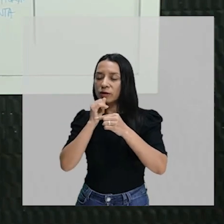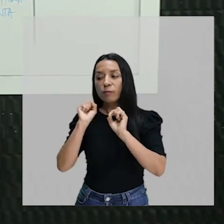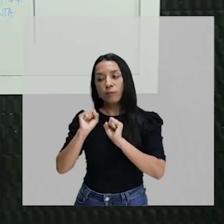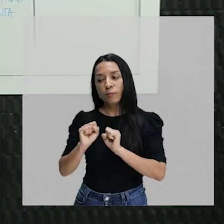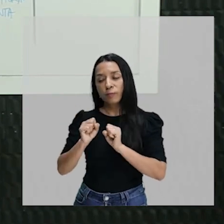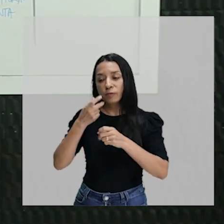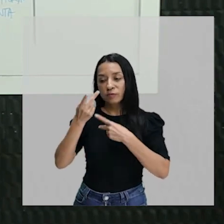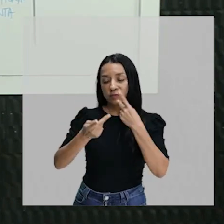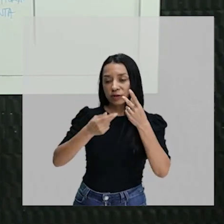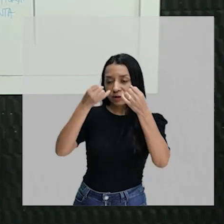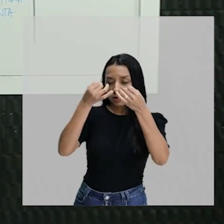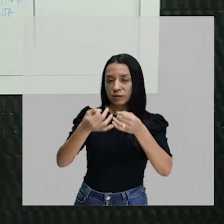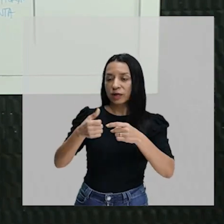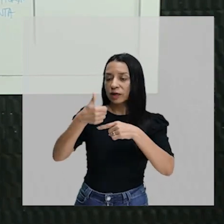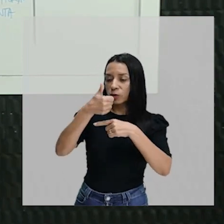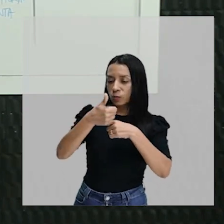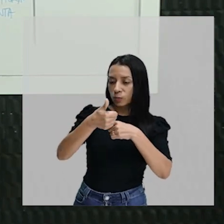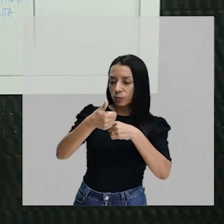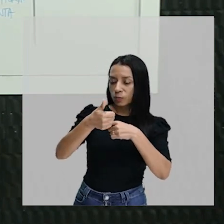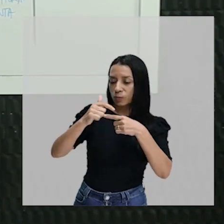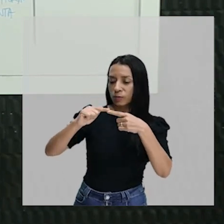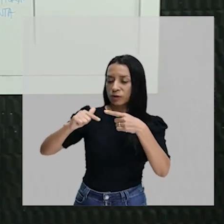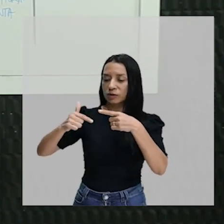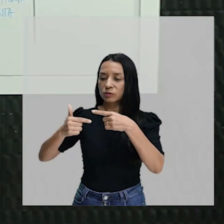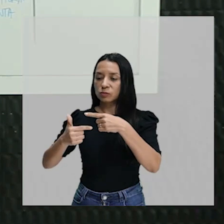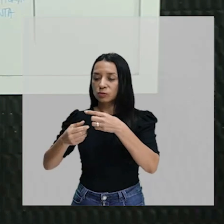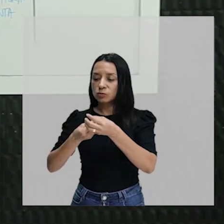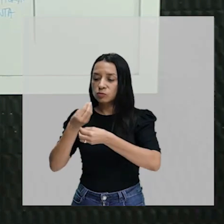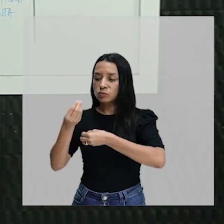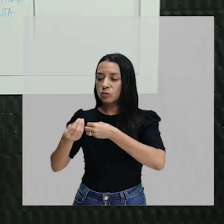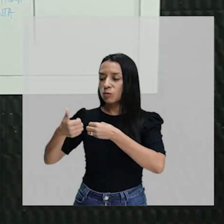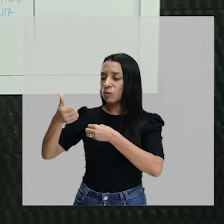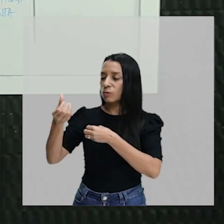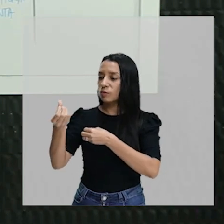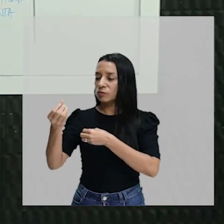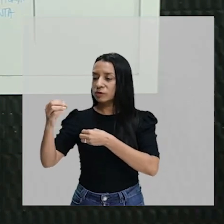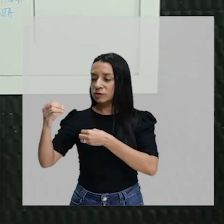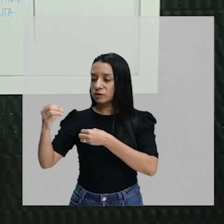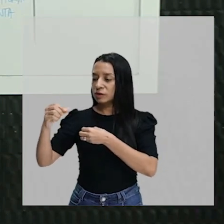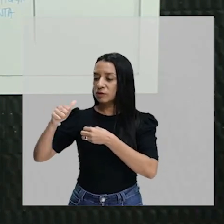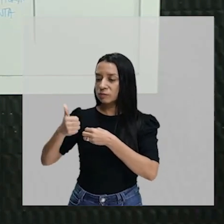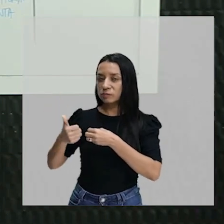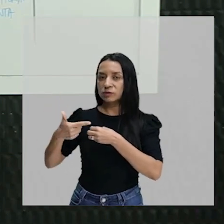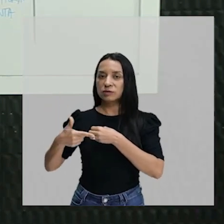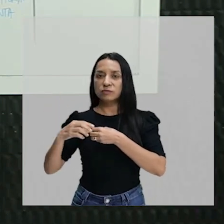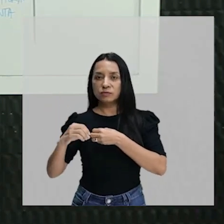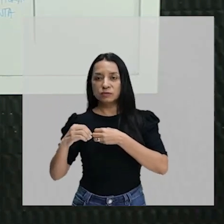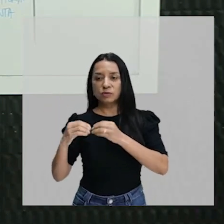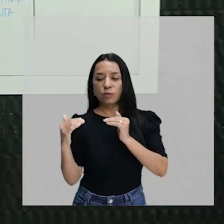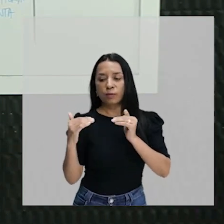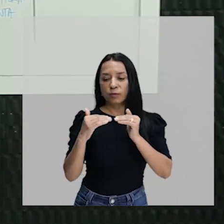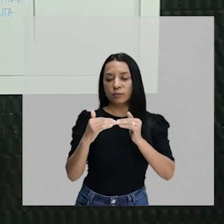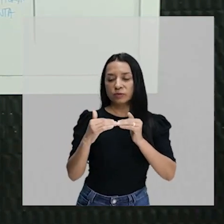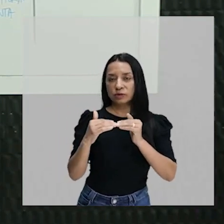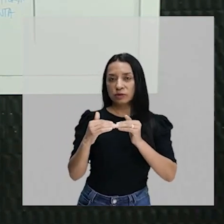dois assim como 60 está para 120 Isso é uma proporção do